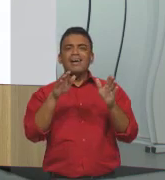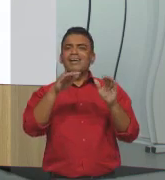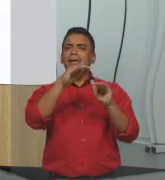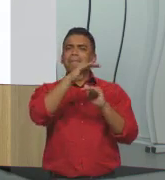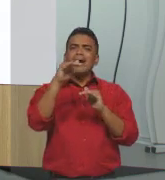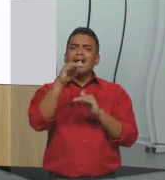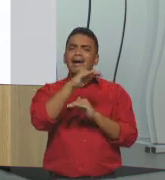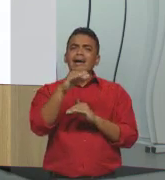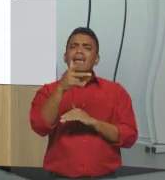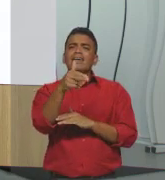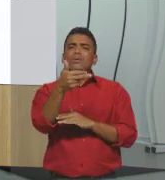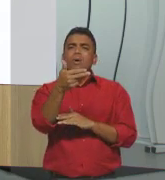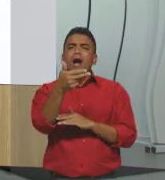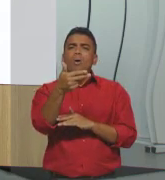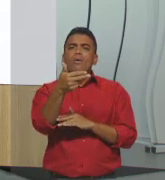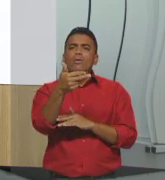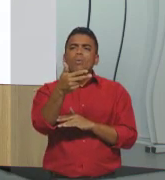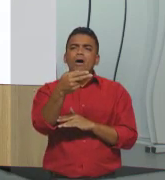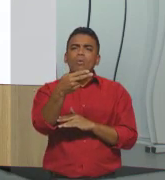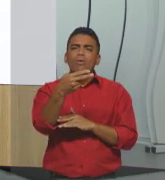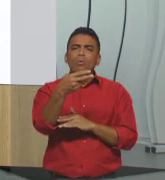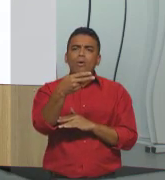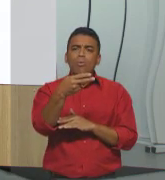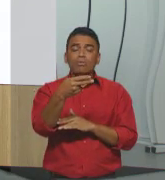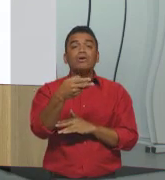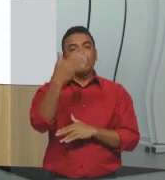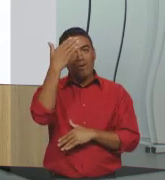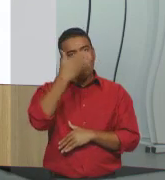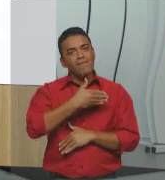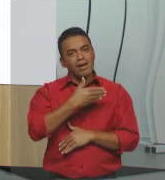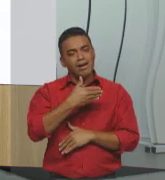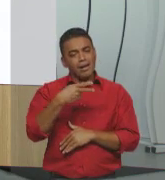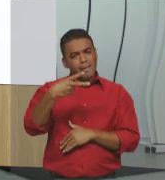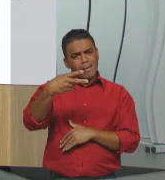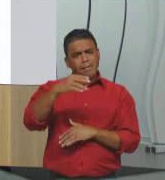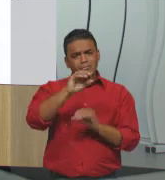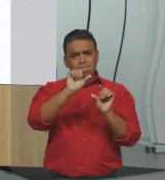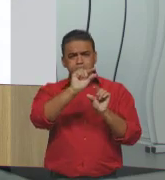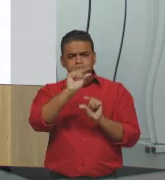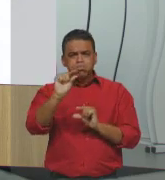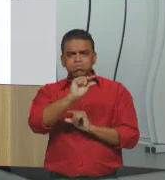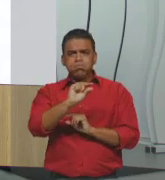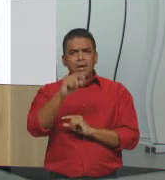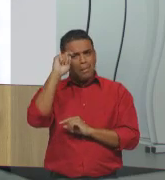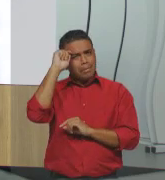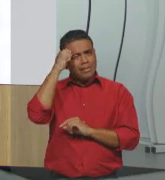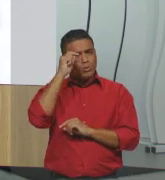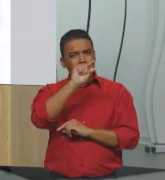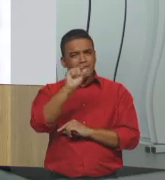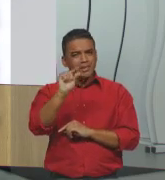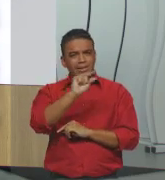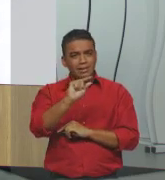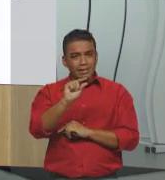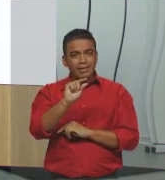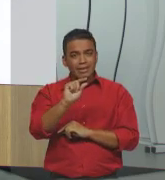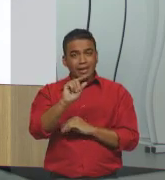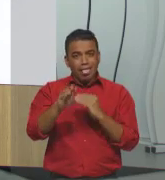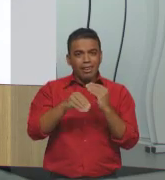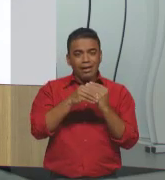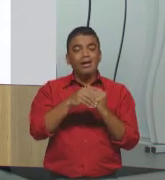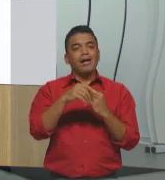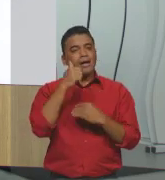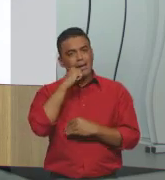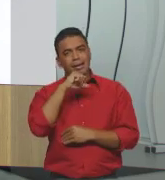tá? Então, ó, consigo provar aqui que essas barras, por serem complementares, vão ser, essa é a